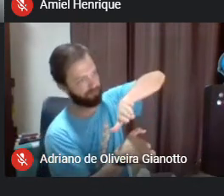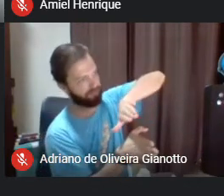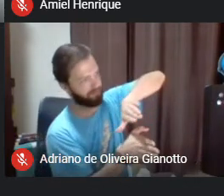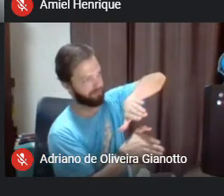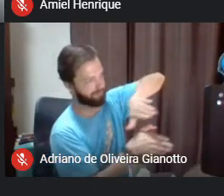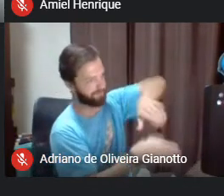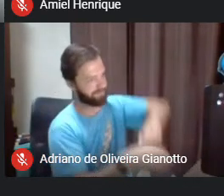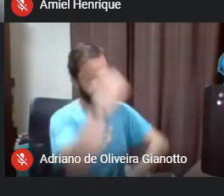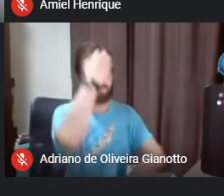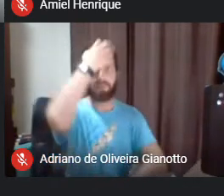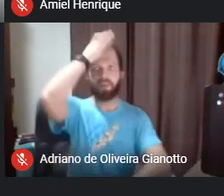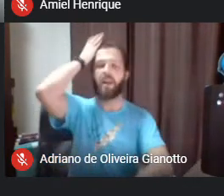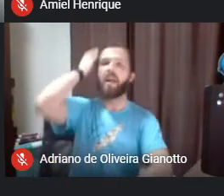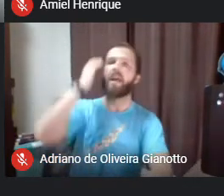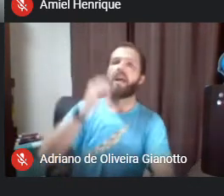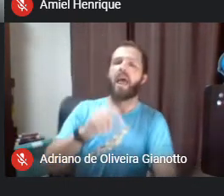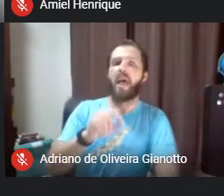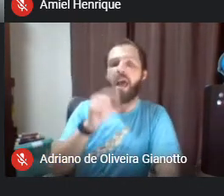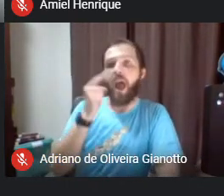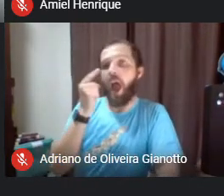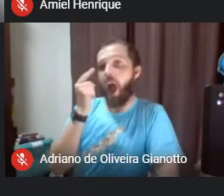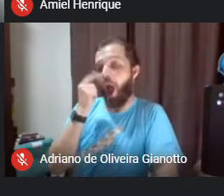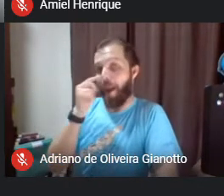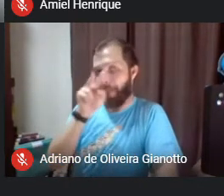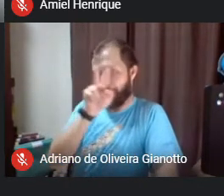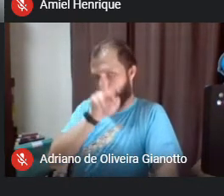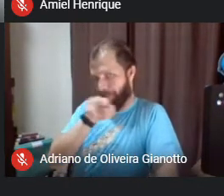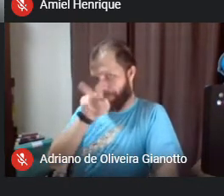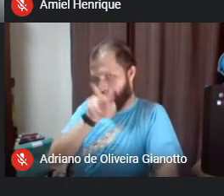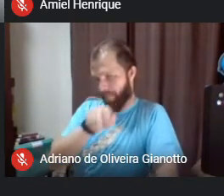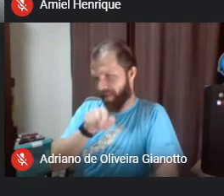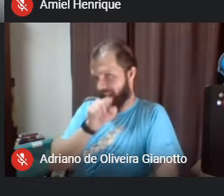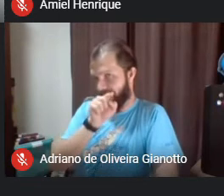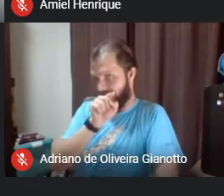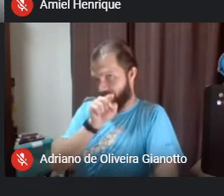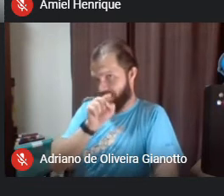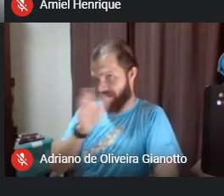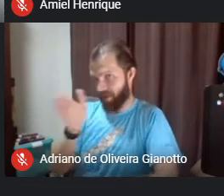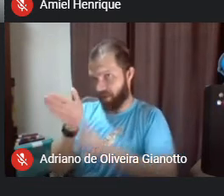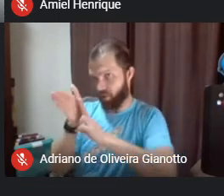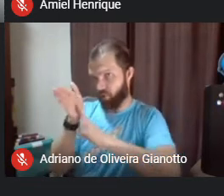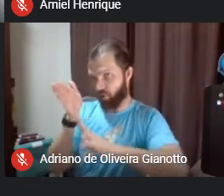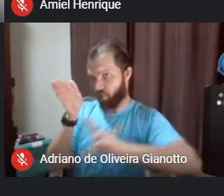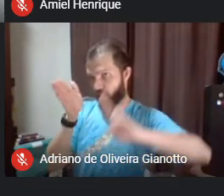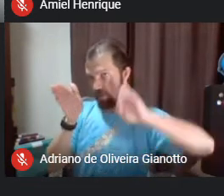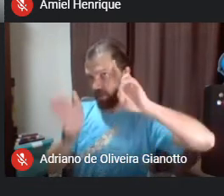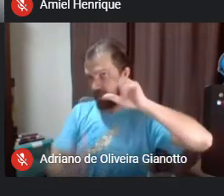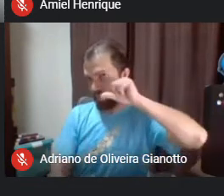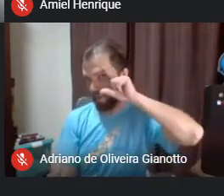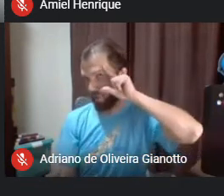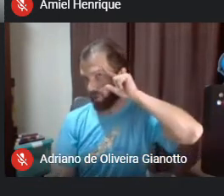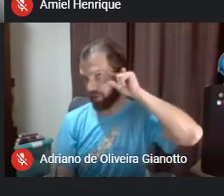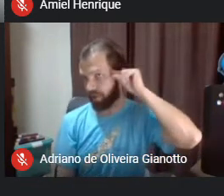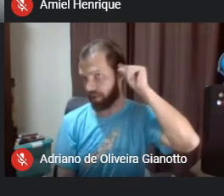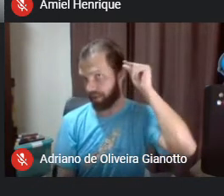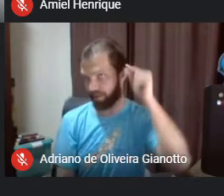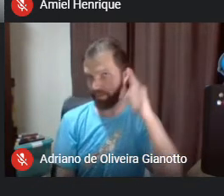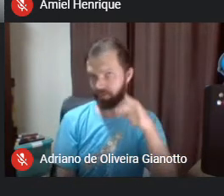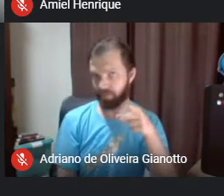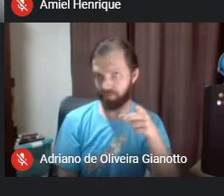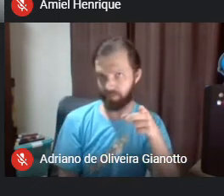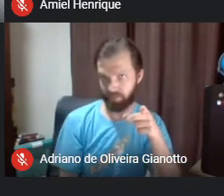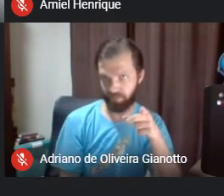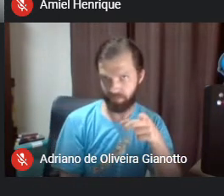importante. Agora, deixamos isso tudo de lado. Olha esse slide aí.